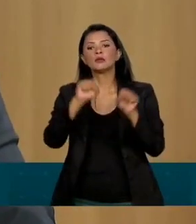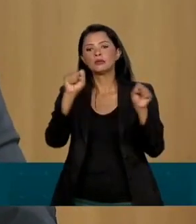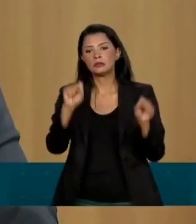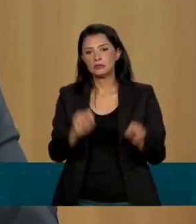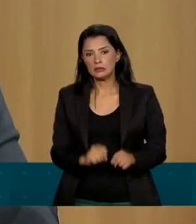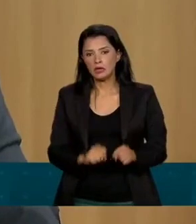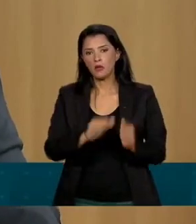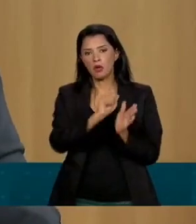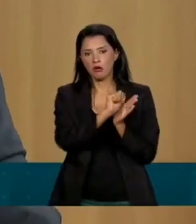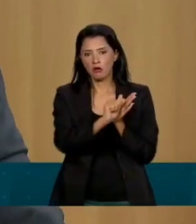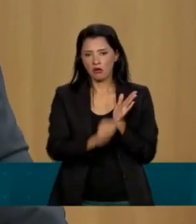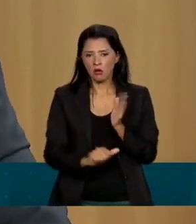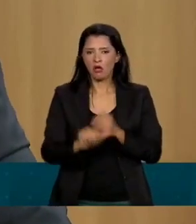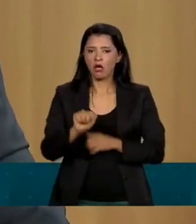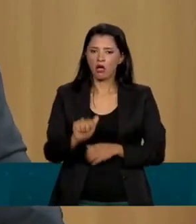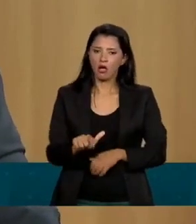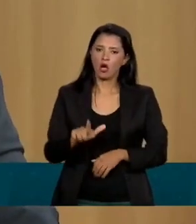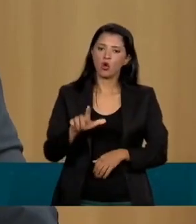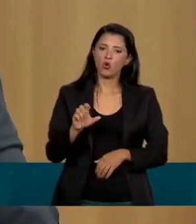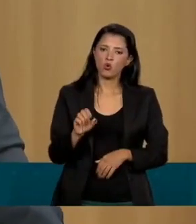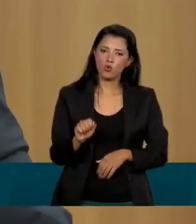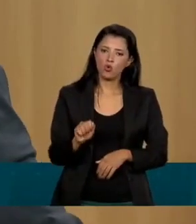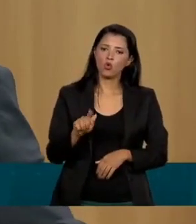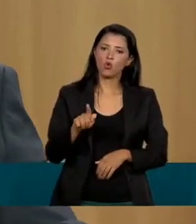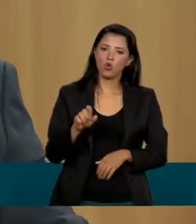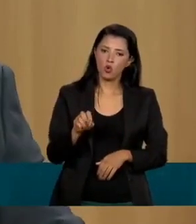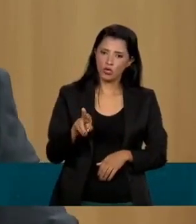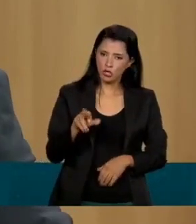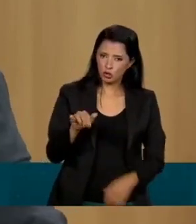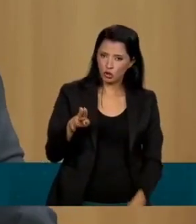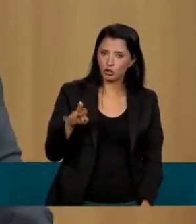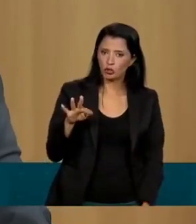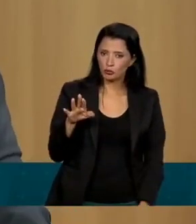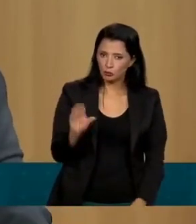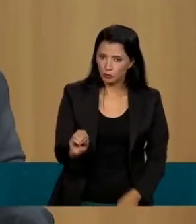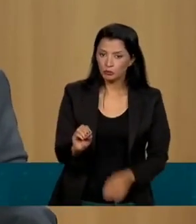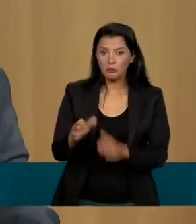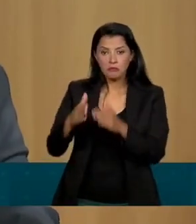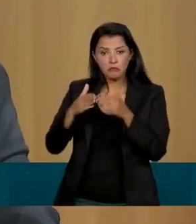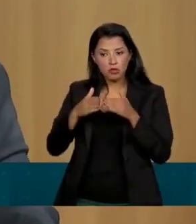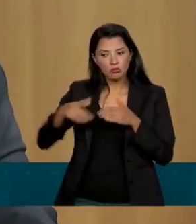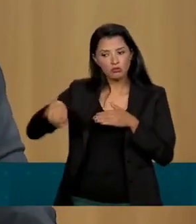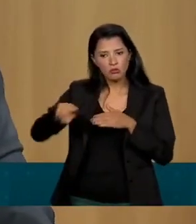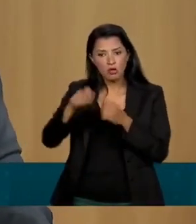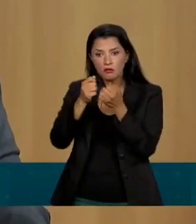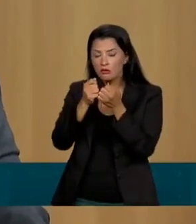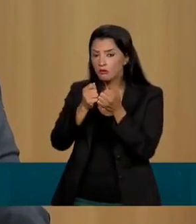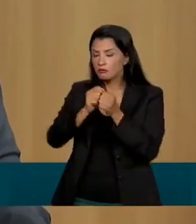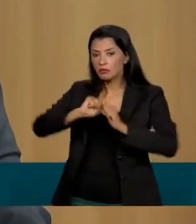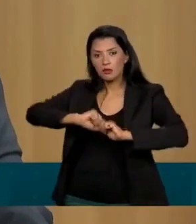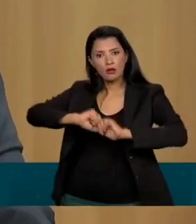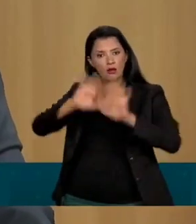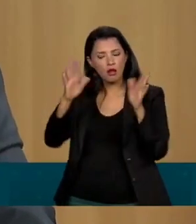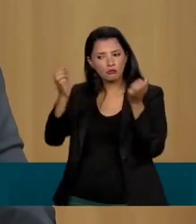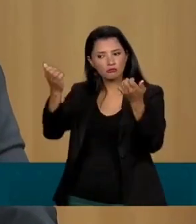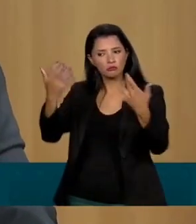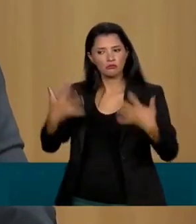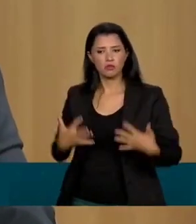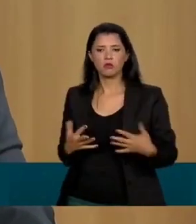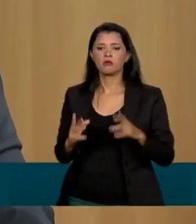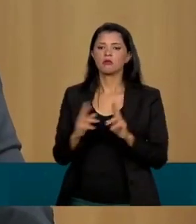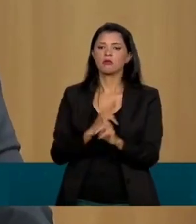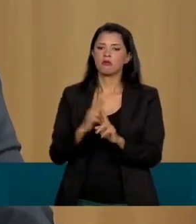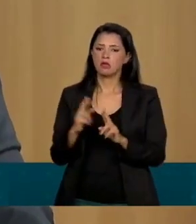sistemas algorítmicos. Então, nós estamos determinando que haja transparência em relação